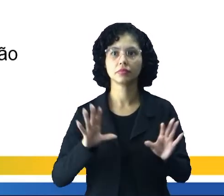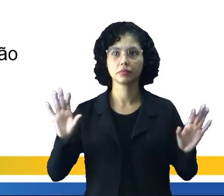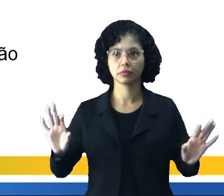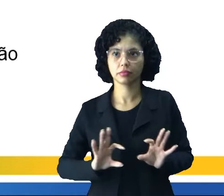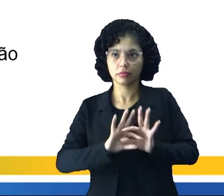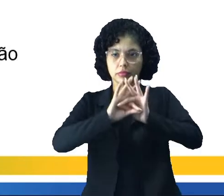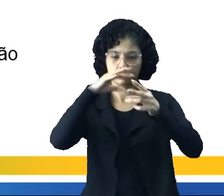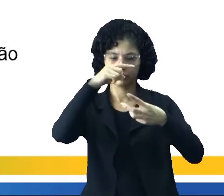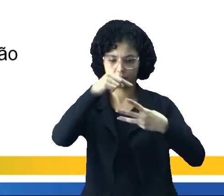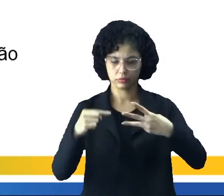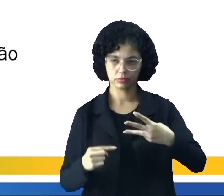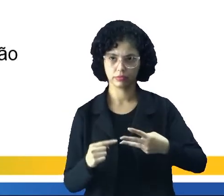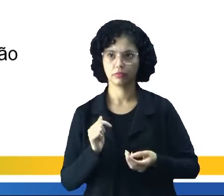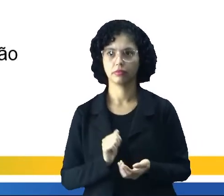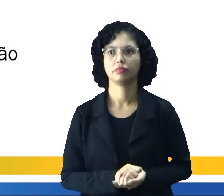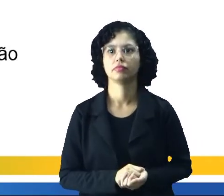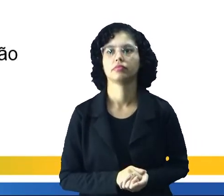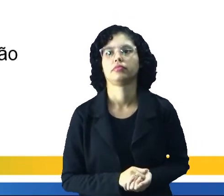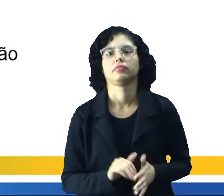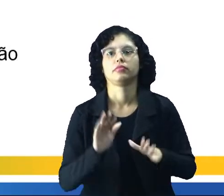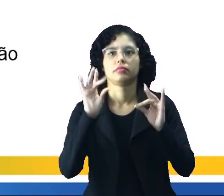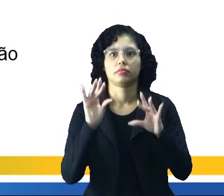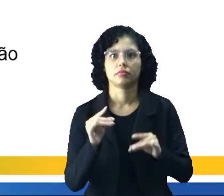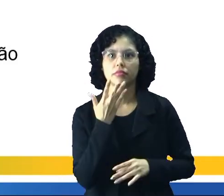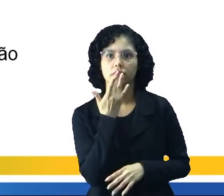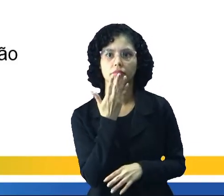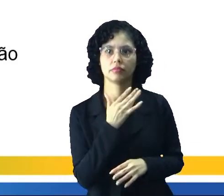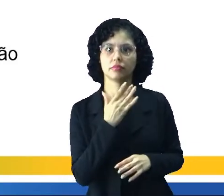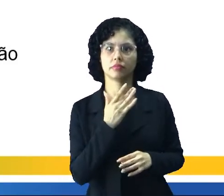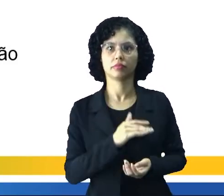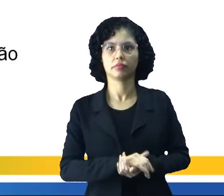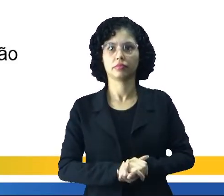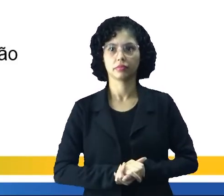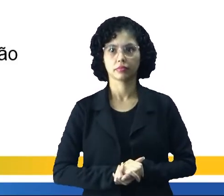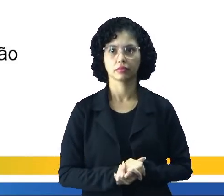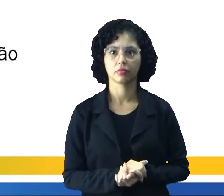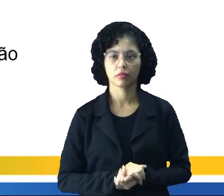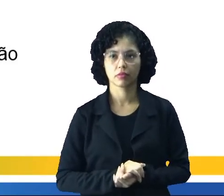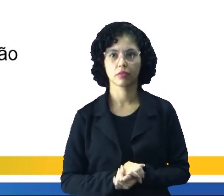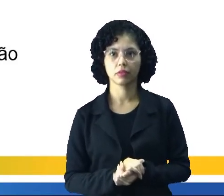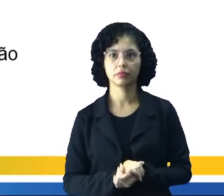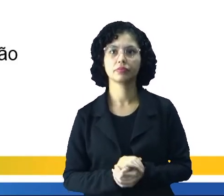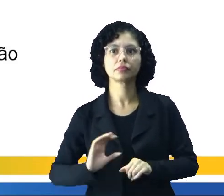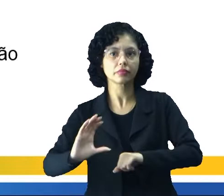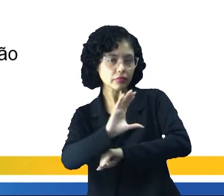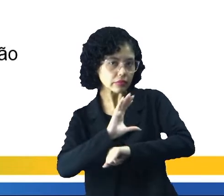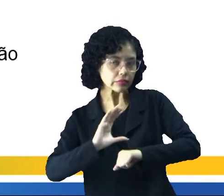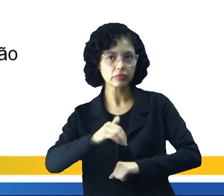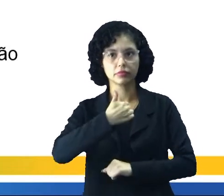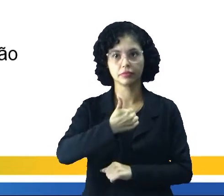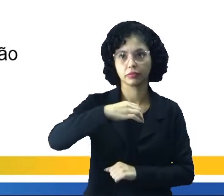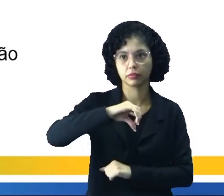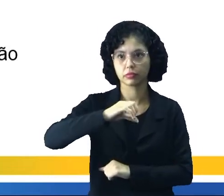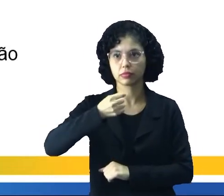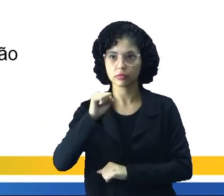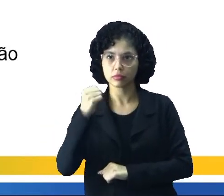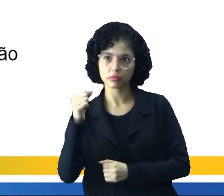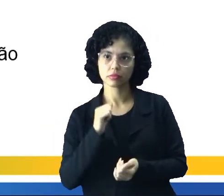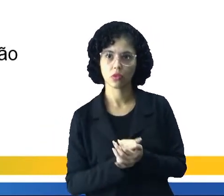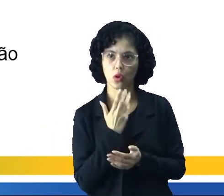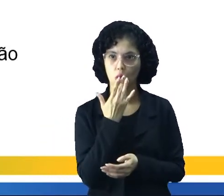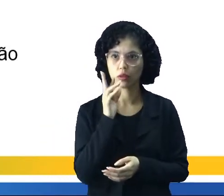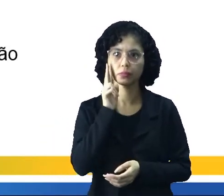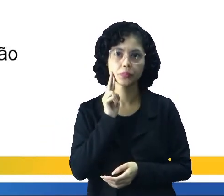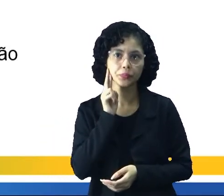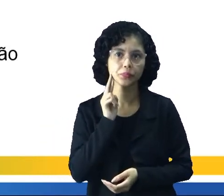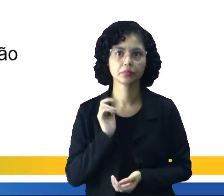nós selecionamos aqui 3 referentes destacados em cores diferentes. Então, tem ali a Constituição de 1988, que vai